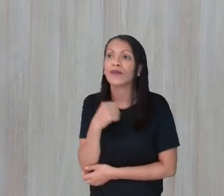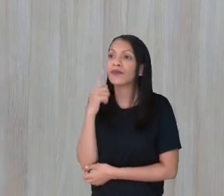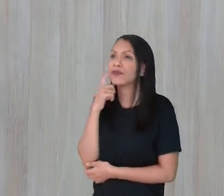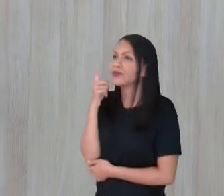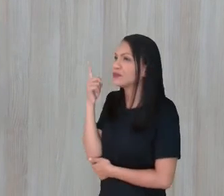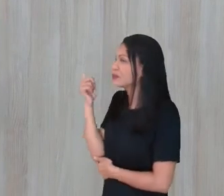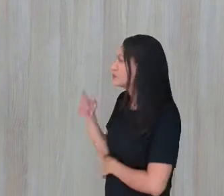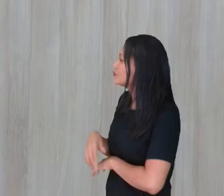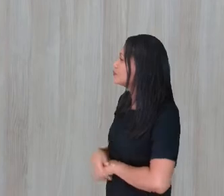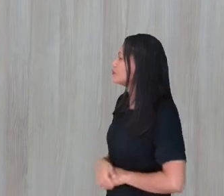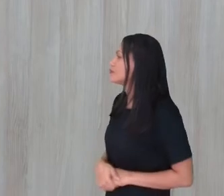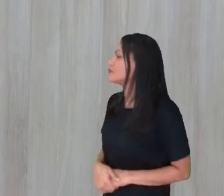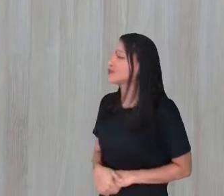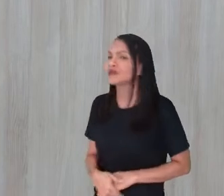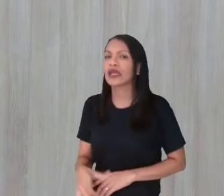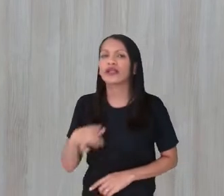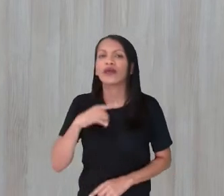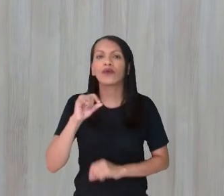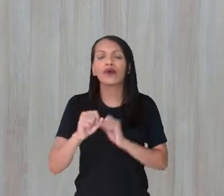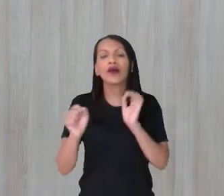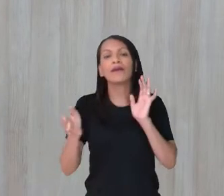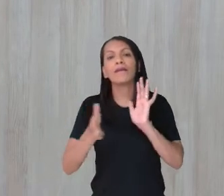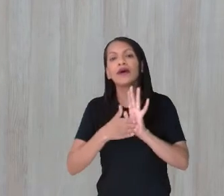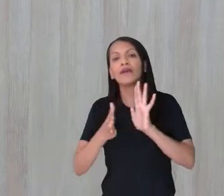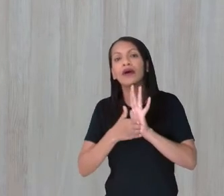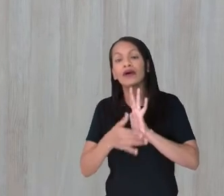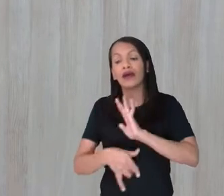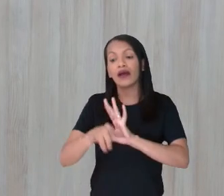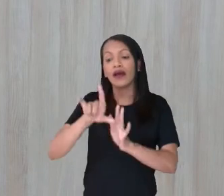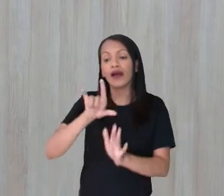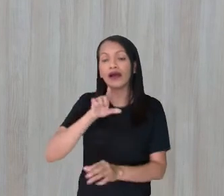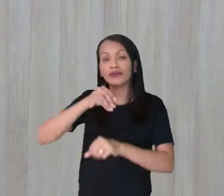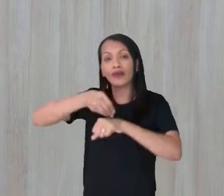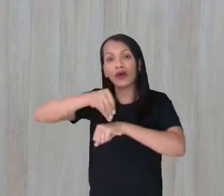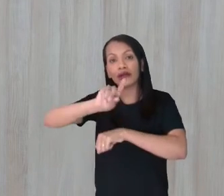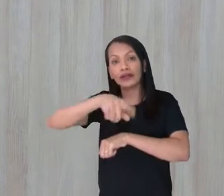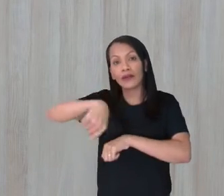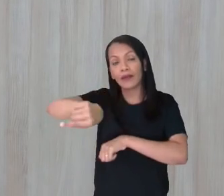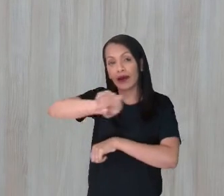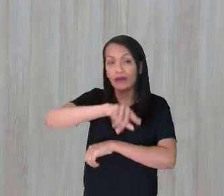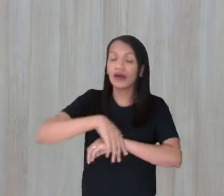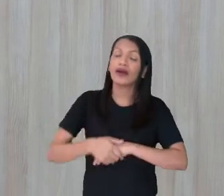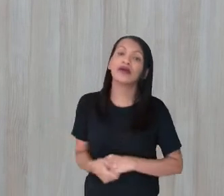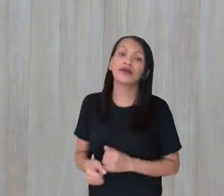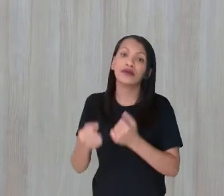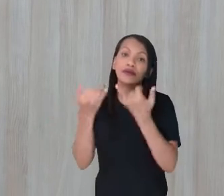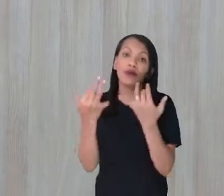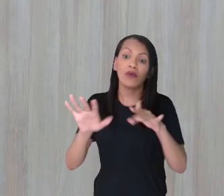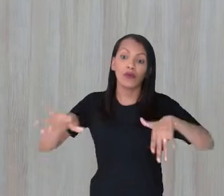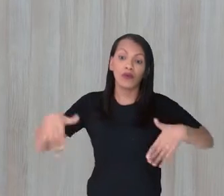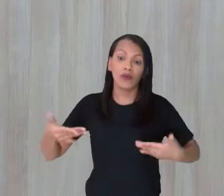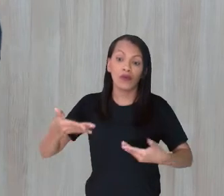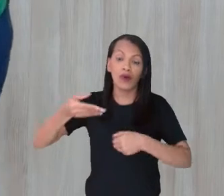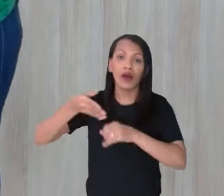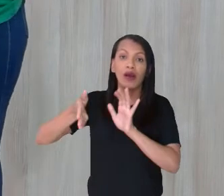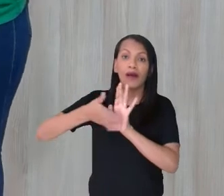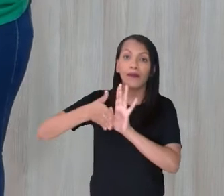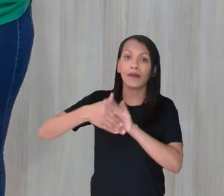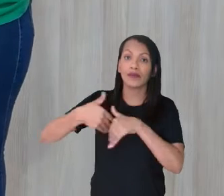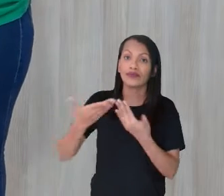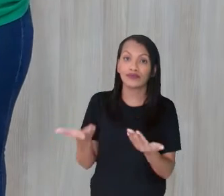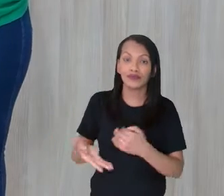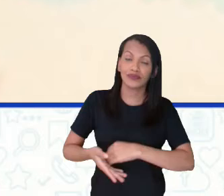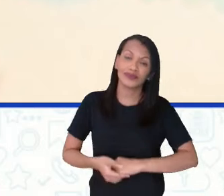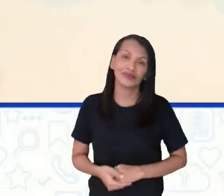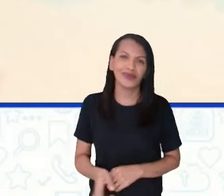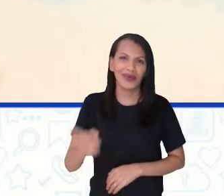vocês uma proposta, mas antes eu quero deixar só algumas dicas para eles, antes de a gente falar qual é a proposta. Eu quero que